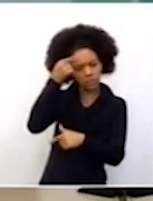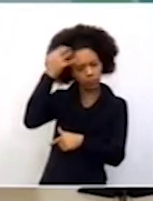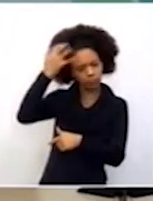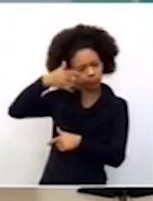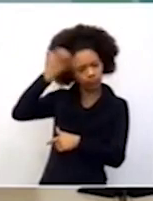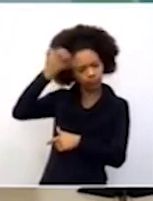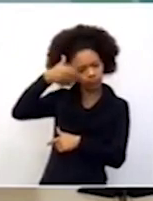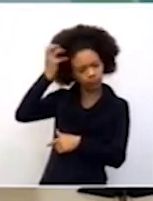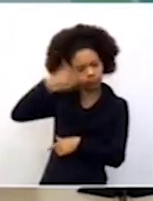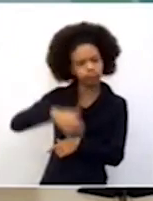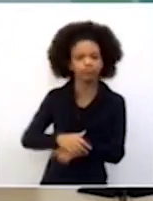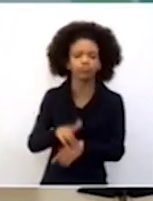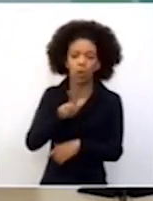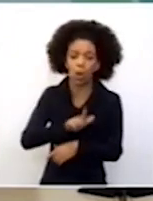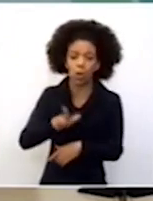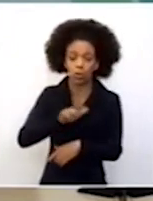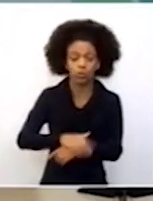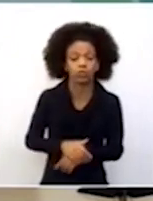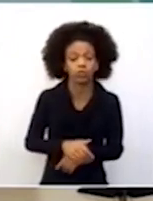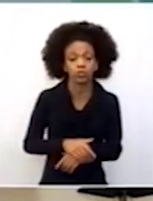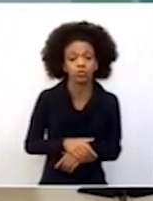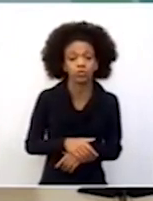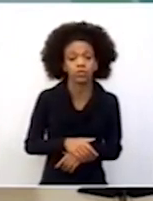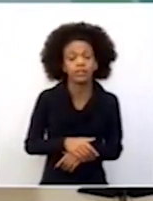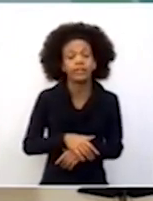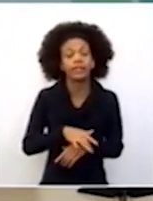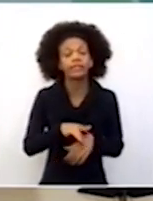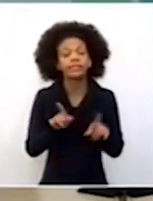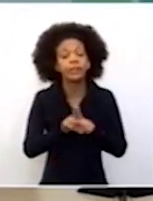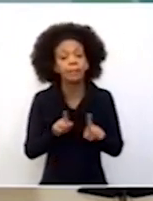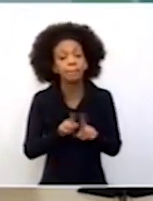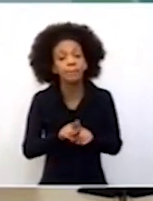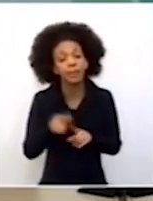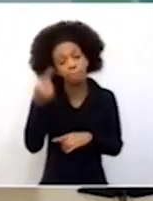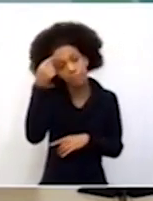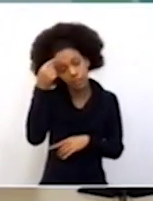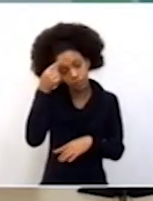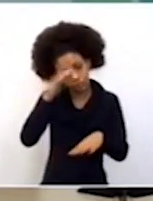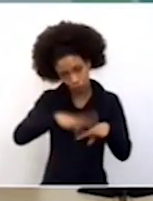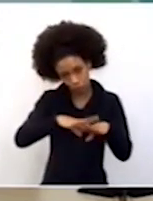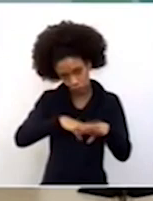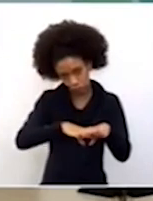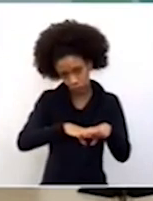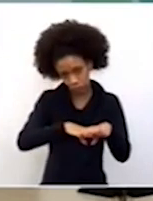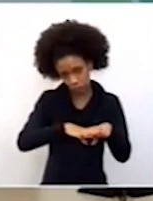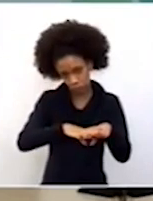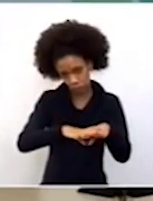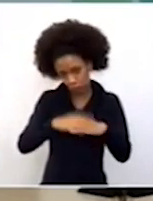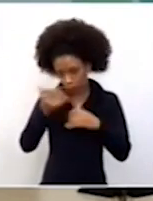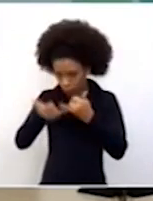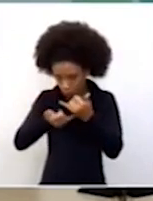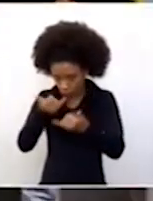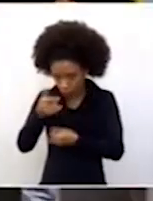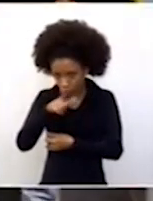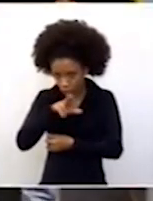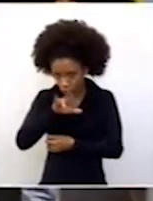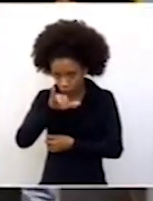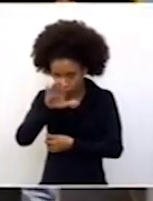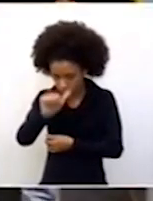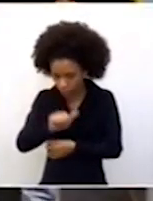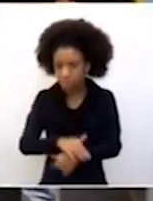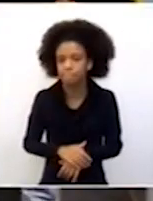criança. A Pro Elaine Rosa colocou pensamento matemático na parte lúdica. Ótimo. A